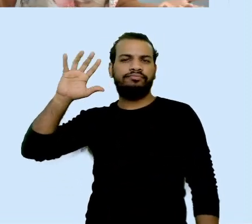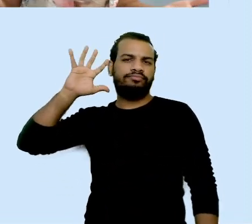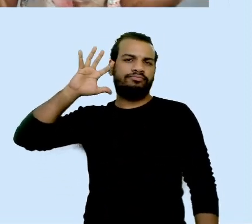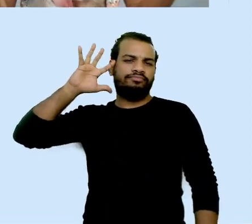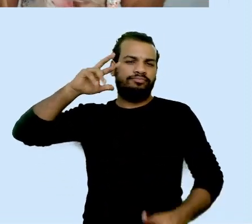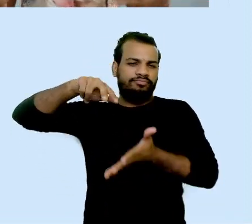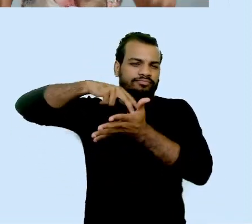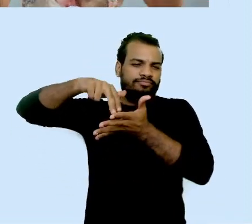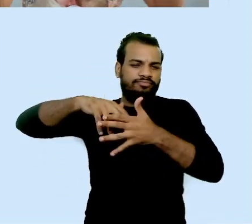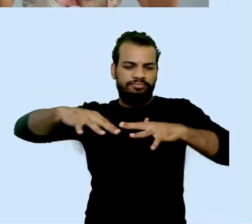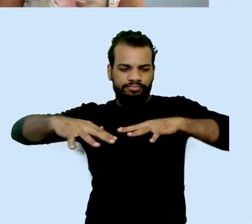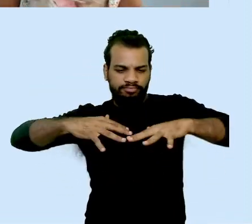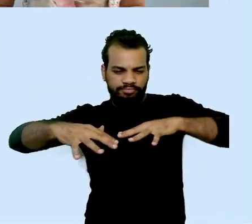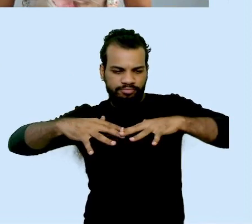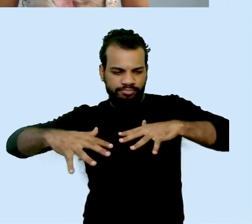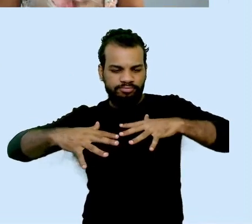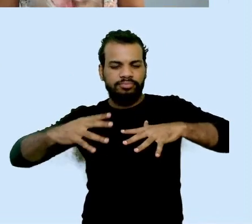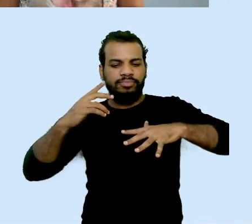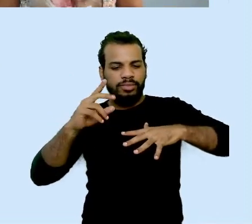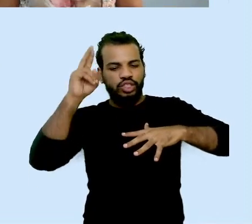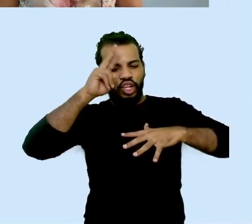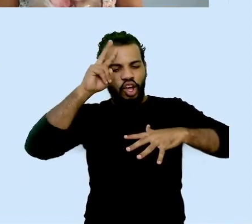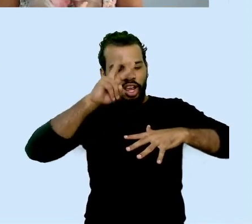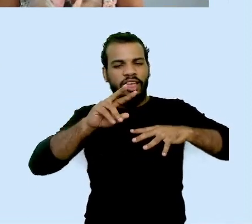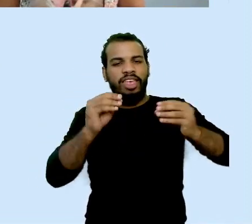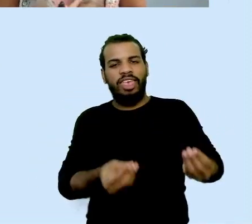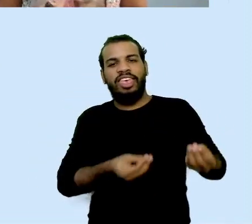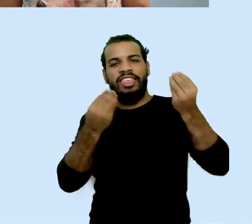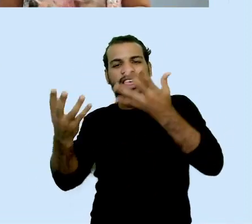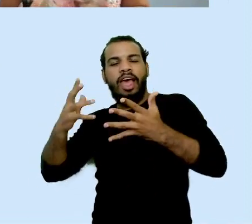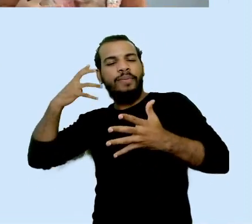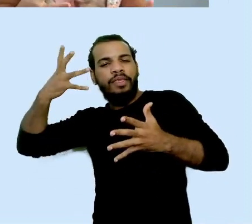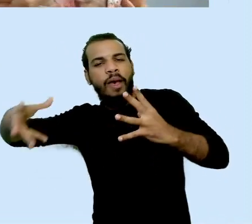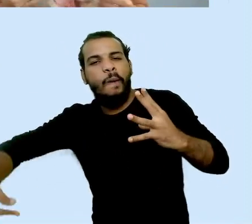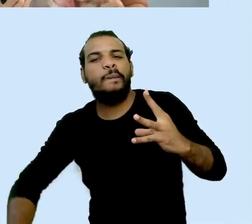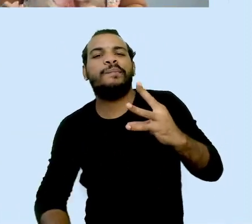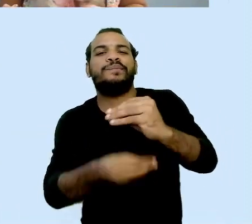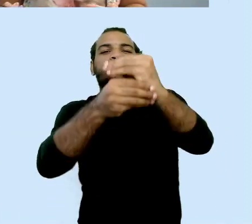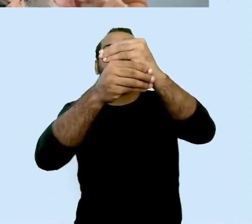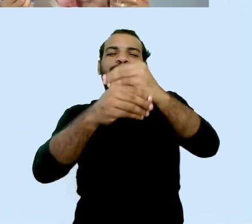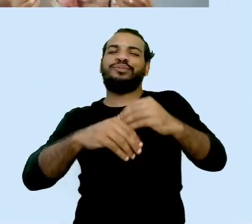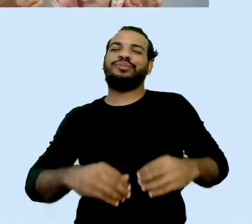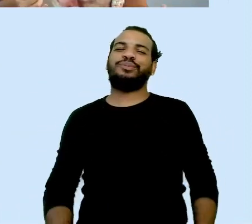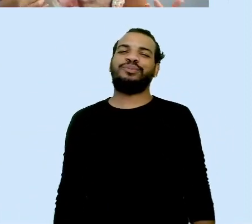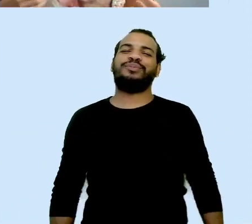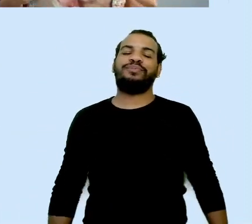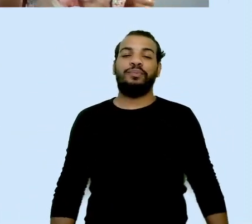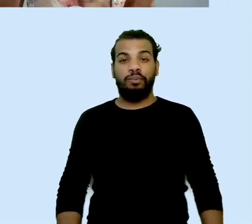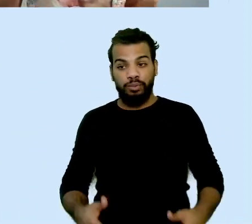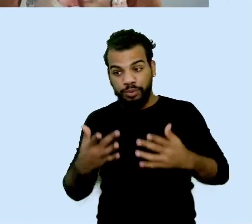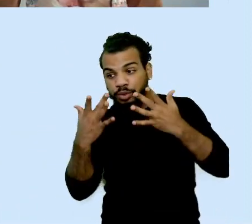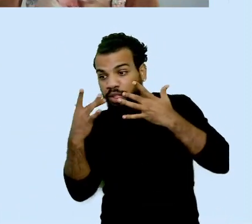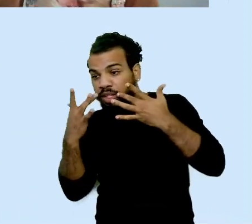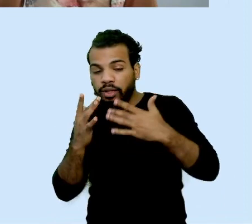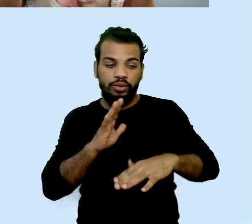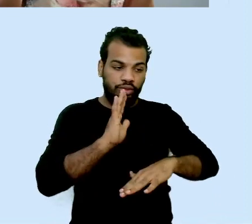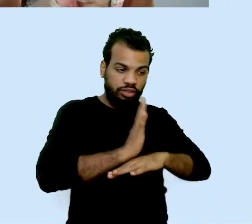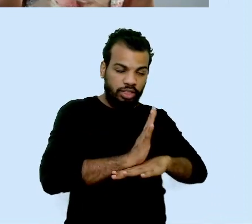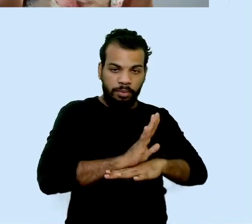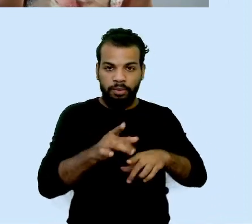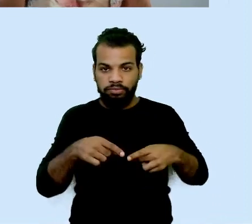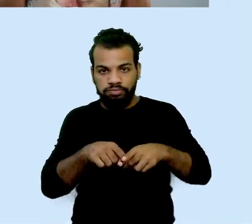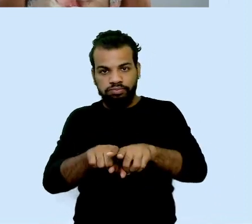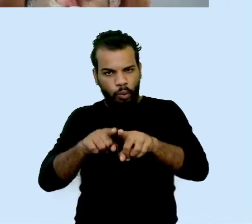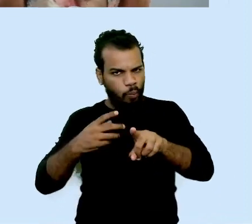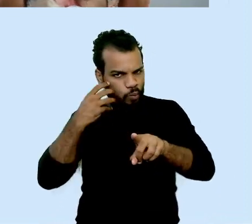aquela narrativa e aí o espetáculo acompanha. Então, o teatro e o cinema usa não só a